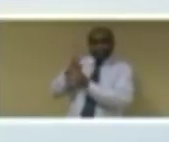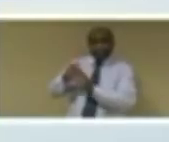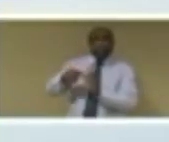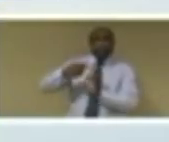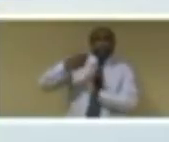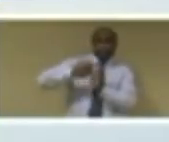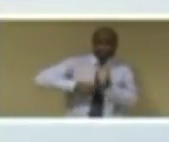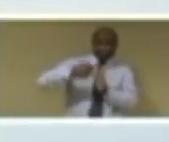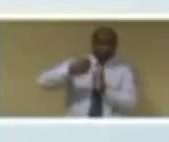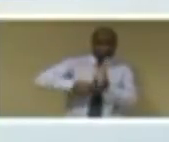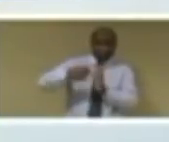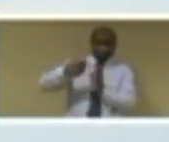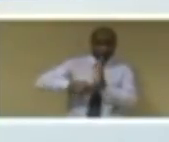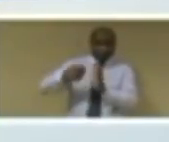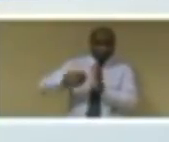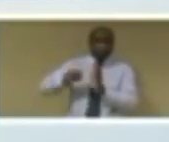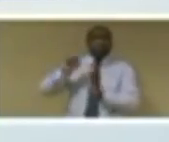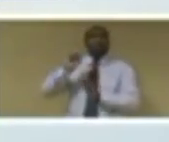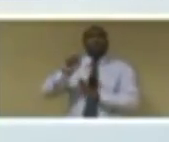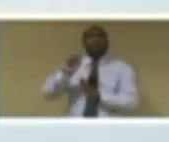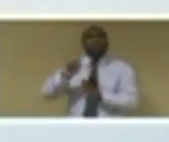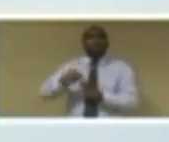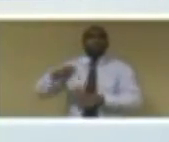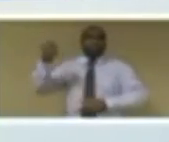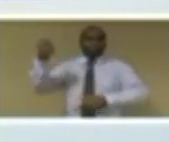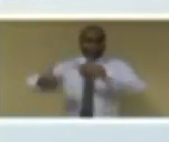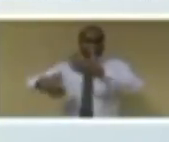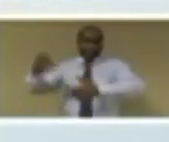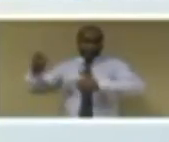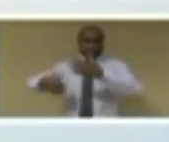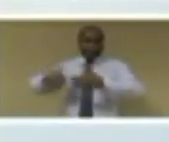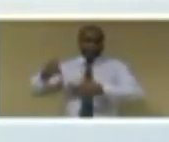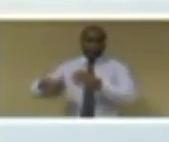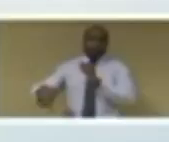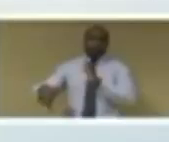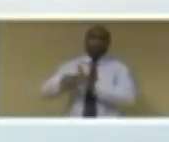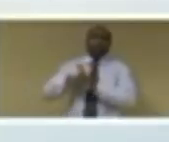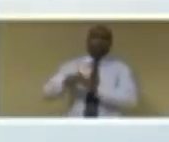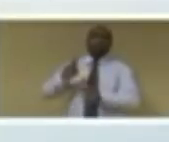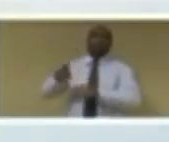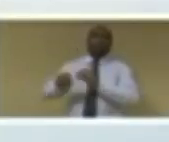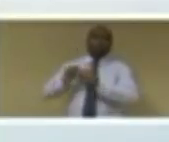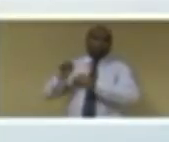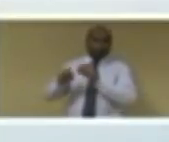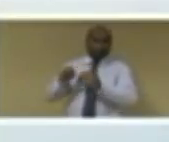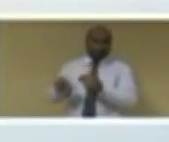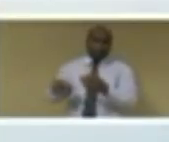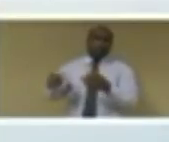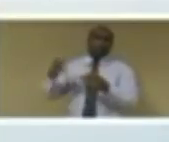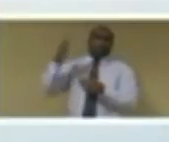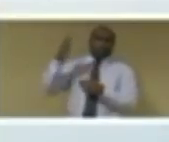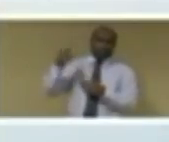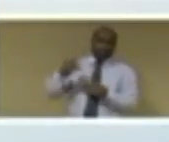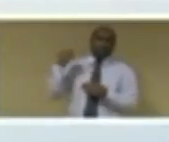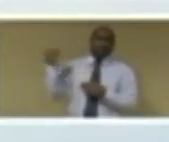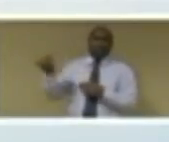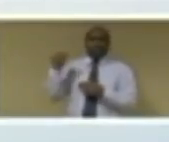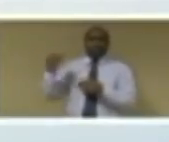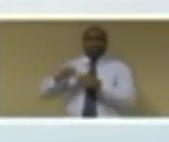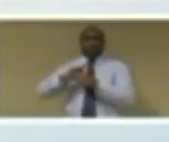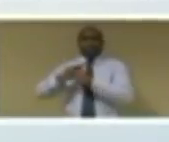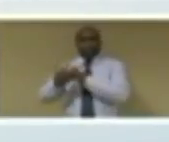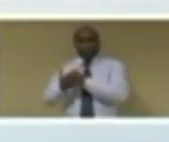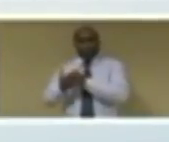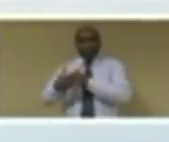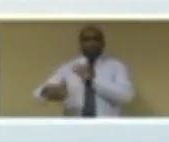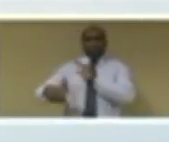situações excepcionais e que, no caso sob exame, é o estado de calamidade pública decorrente do